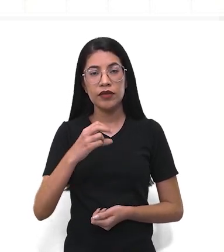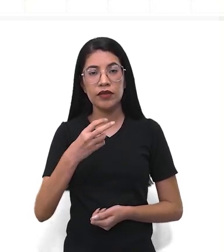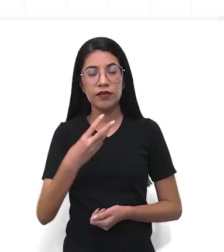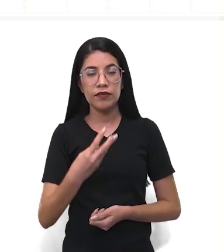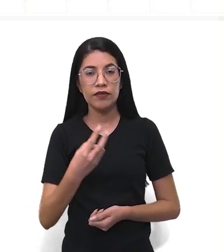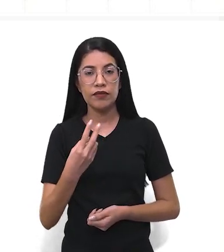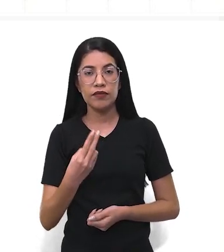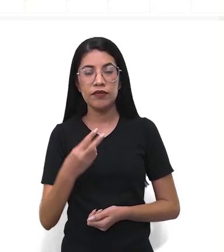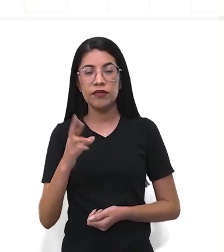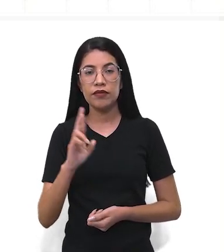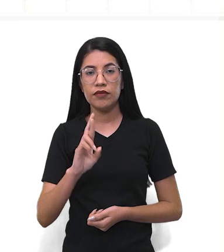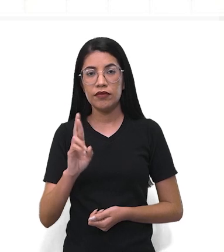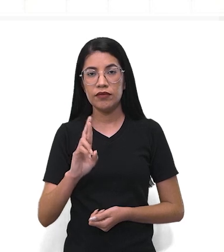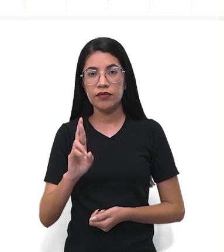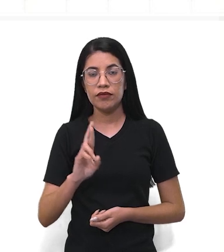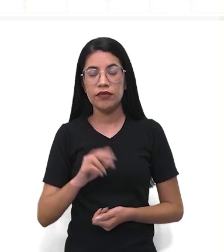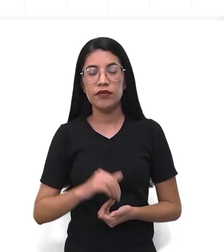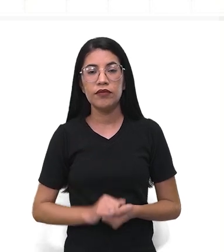1.932.